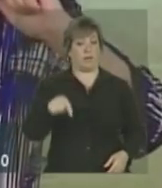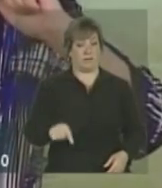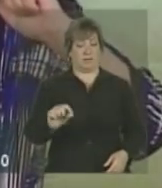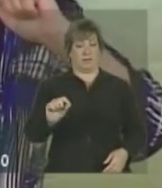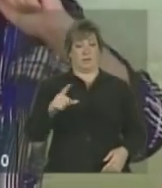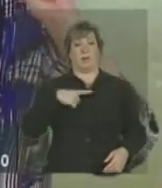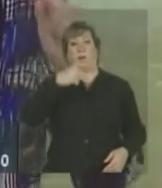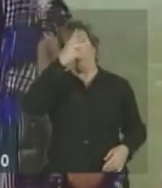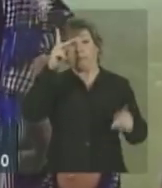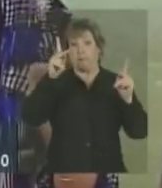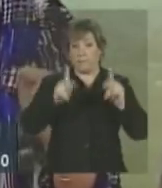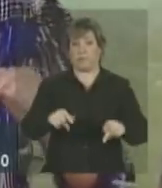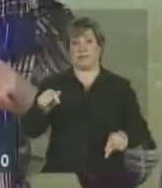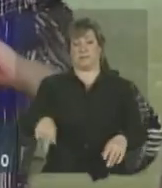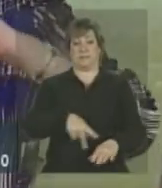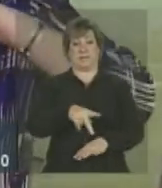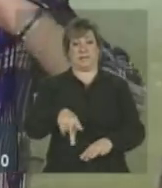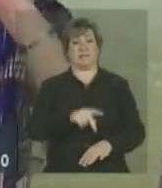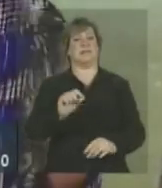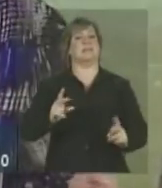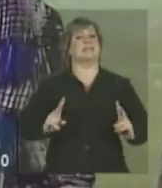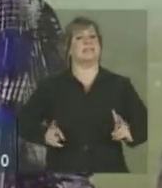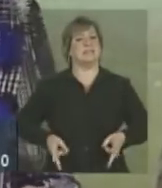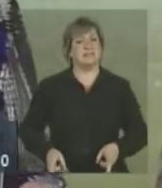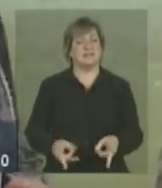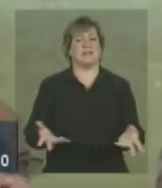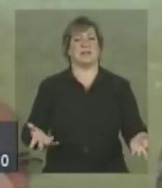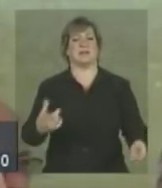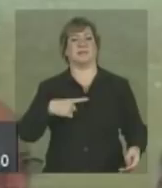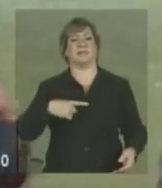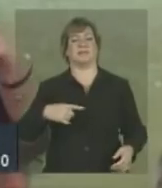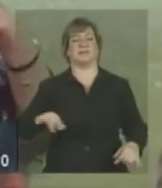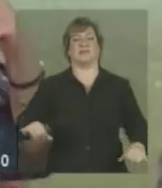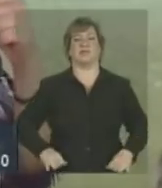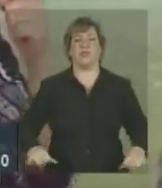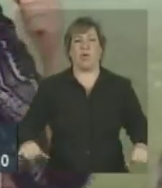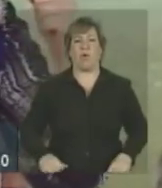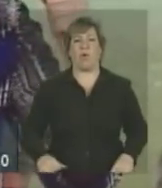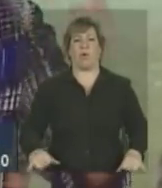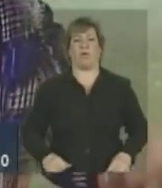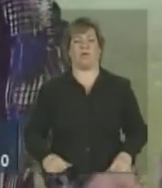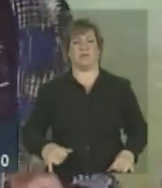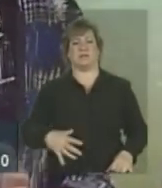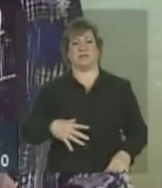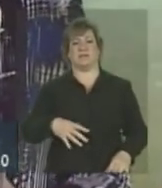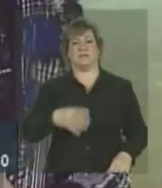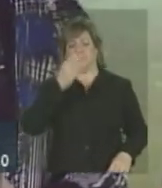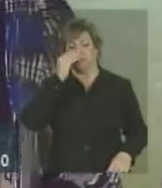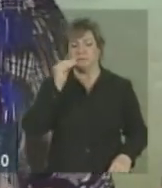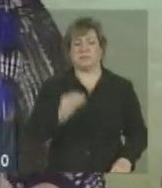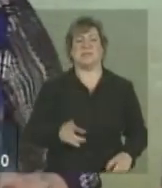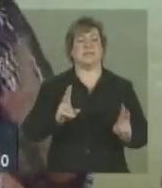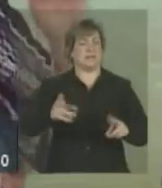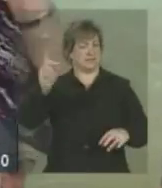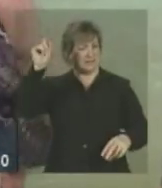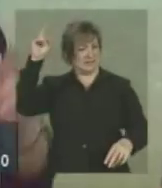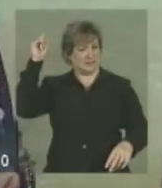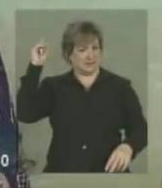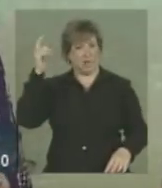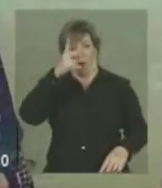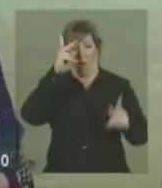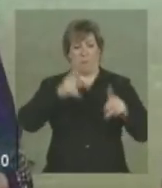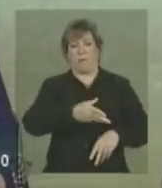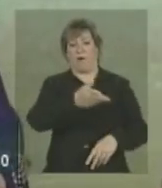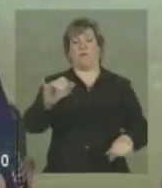que é da população desse país, que sempre foi desconsiderada, que nunca foi colocado em primeiro lugar, que é a